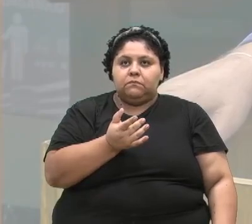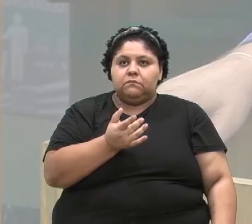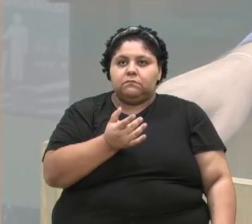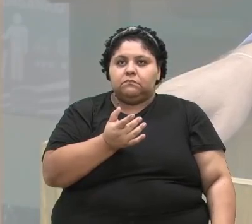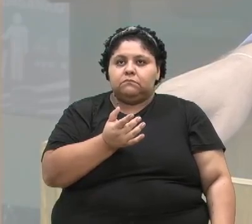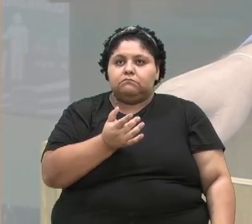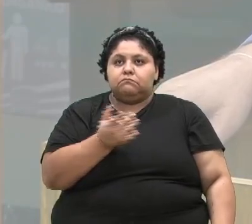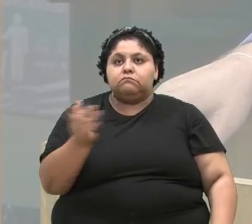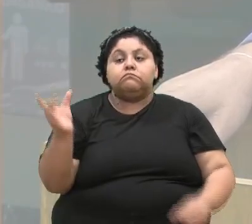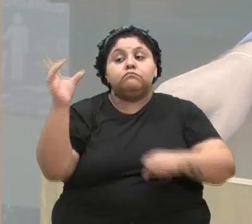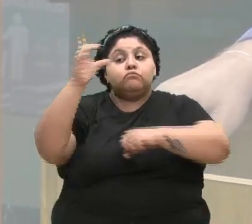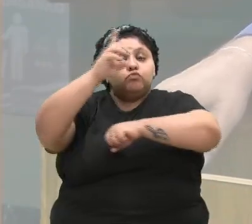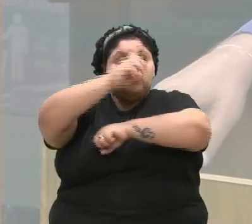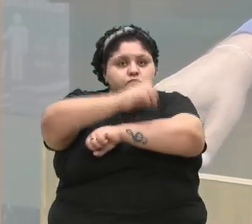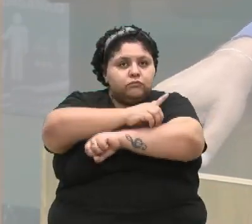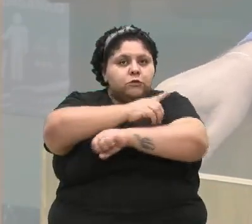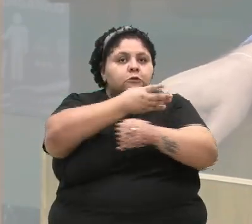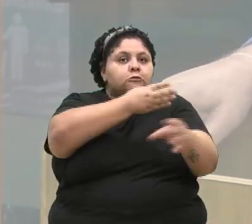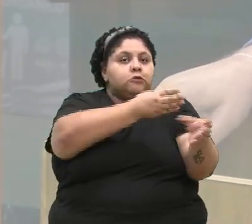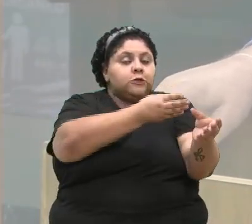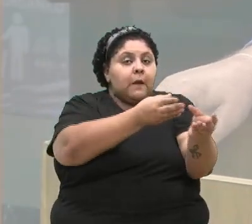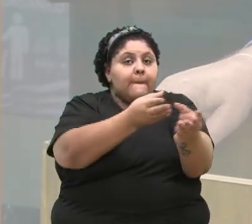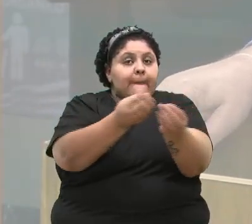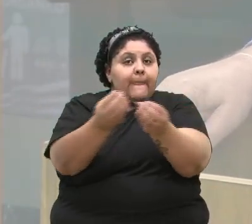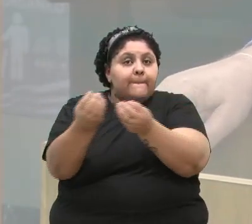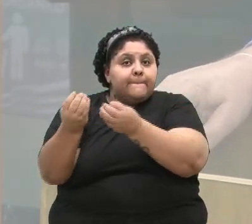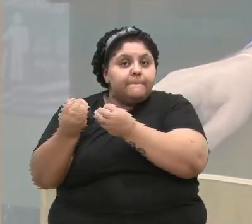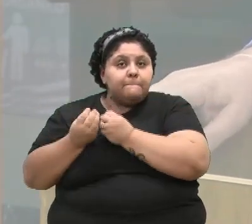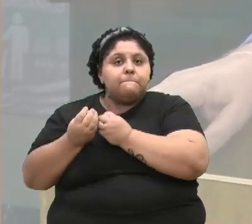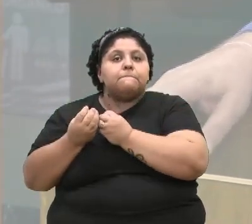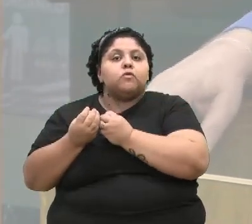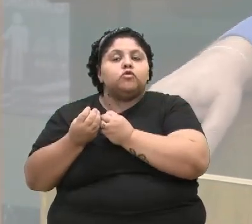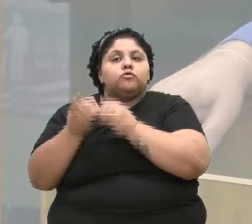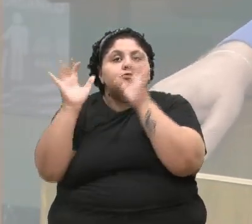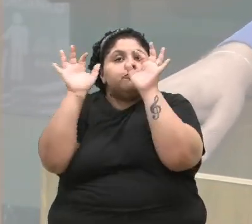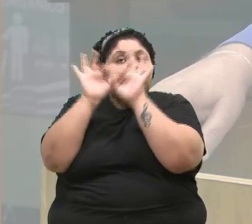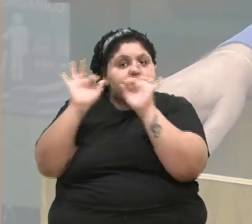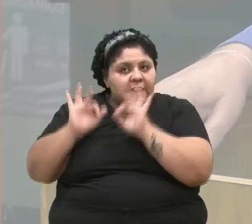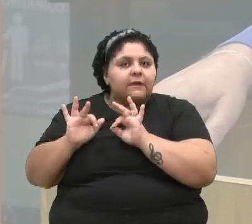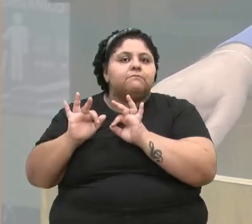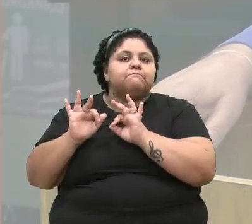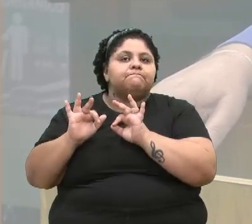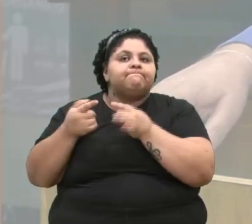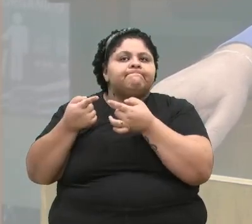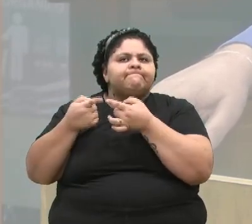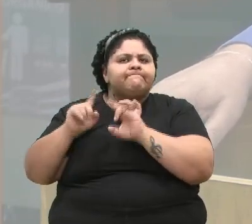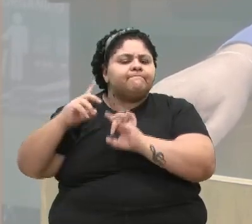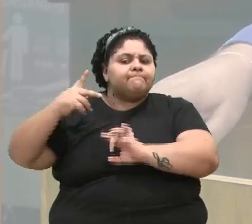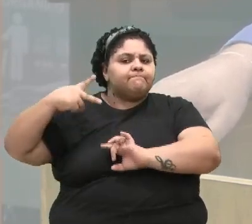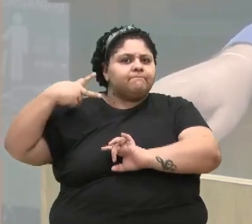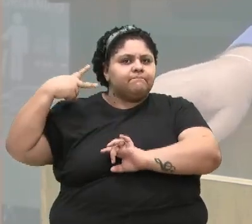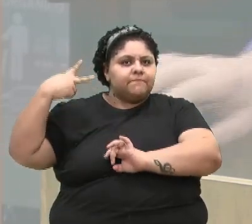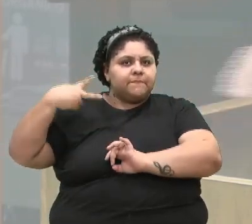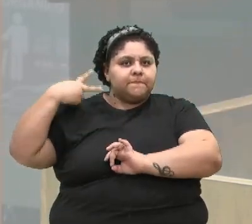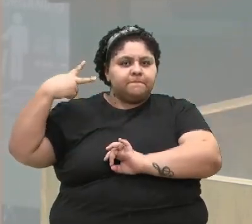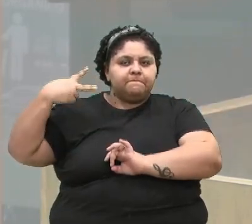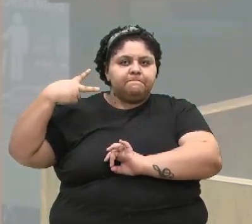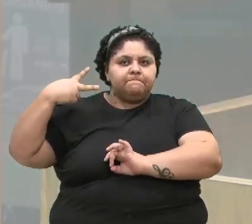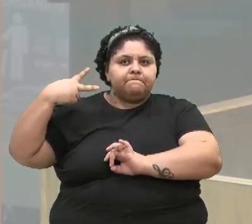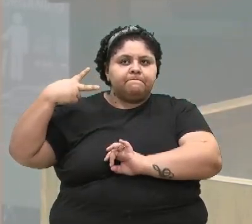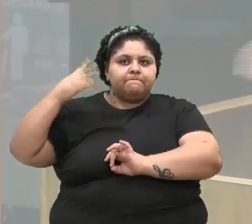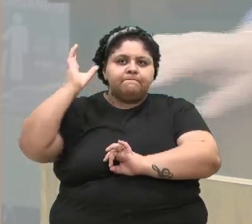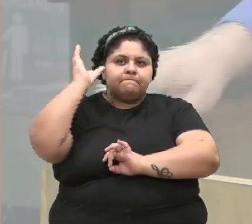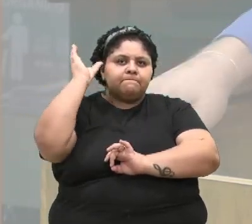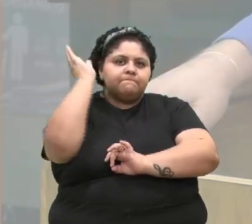uma data bastante contente, né? Mas, vereador Felipe, o